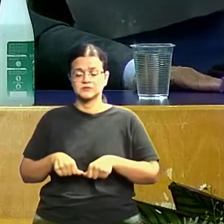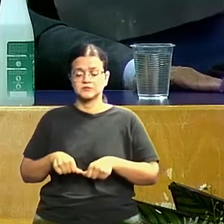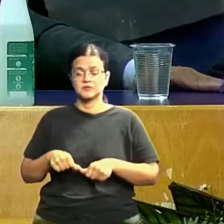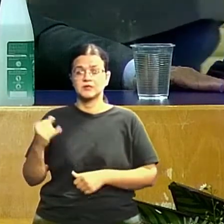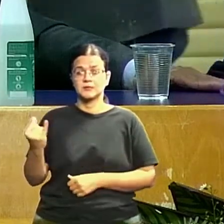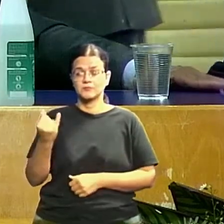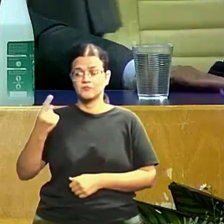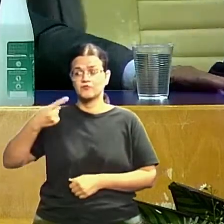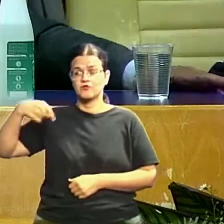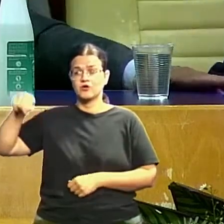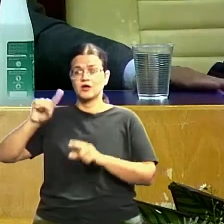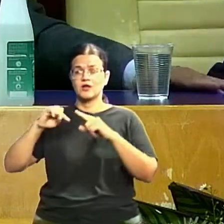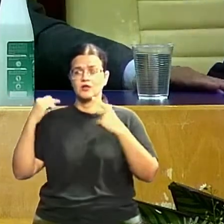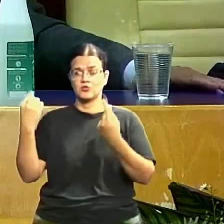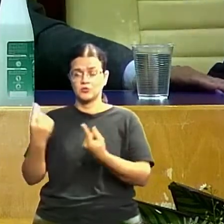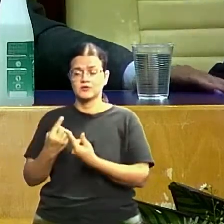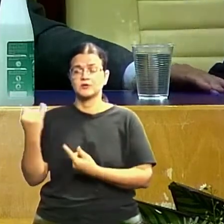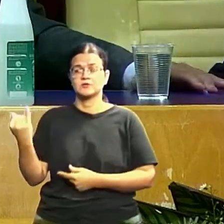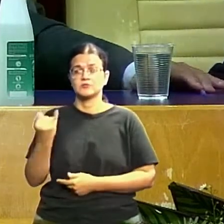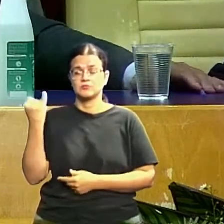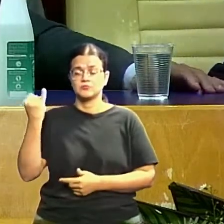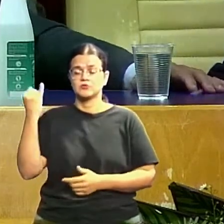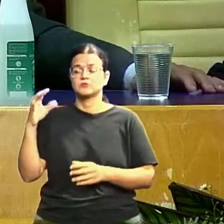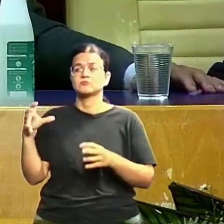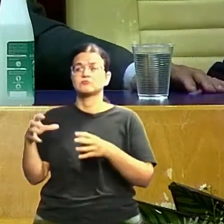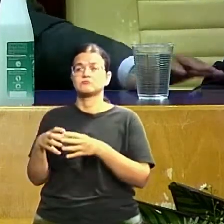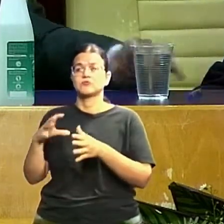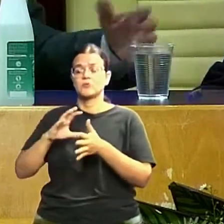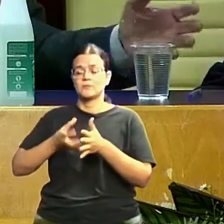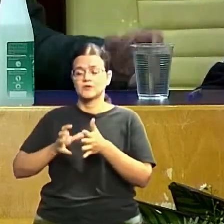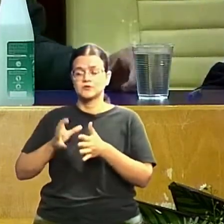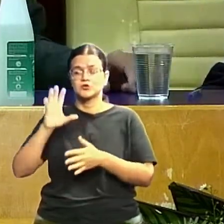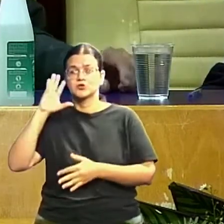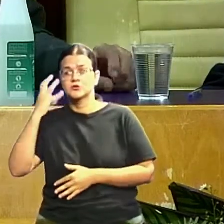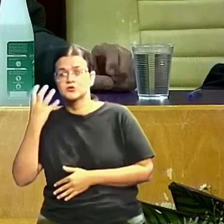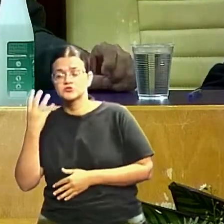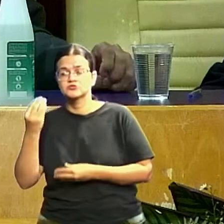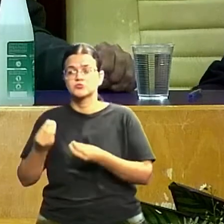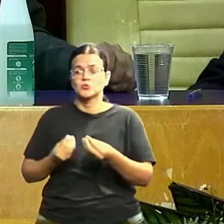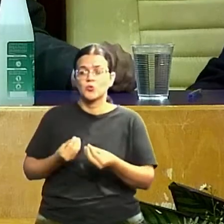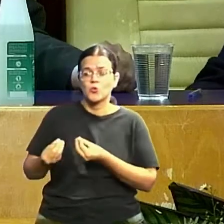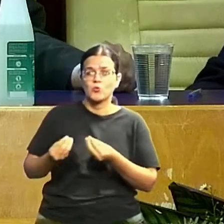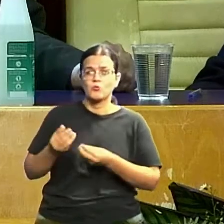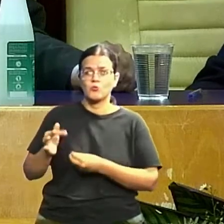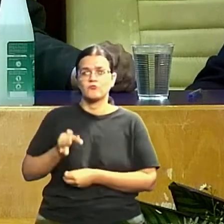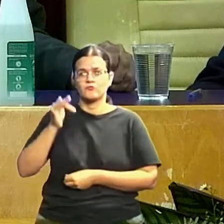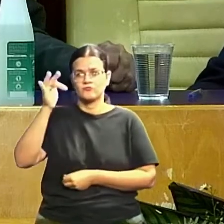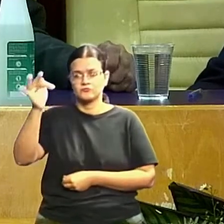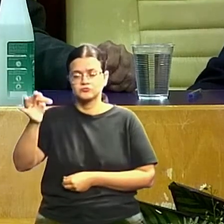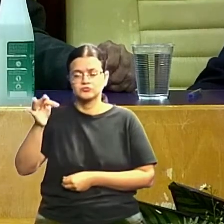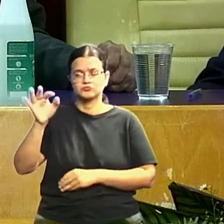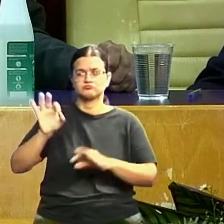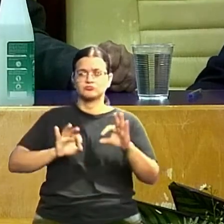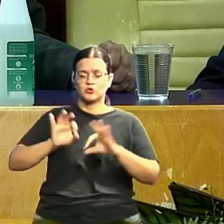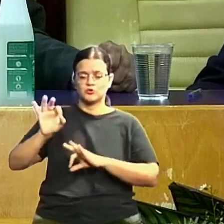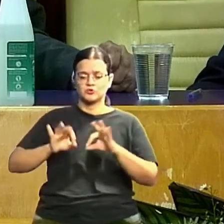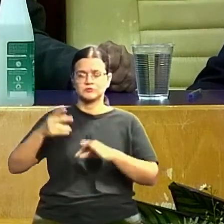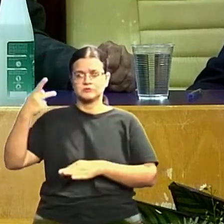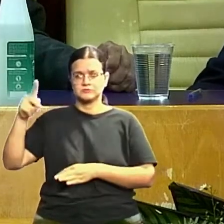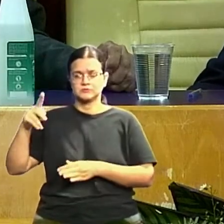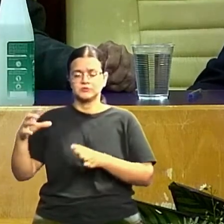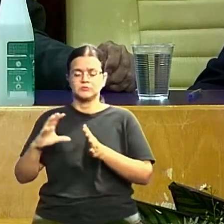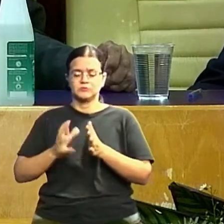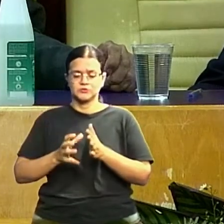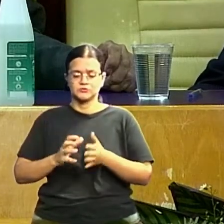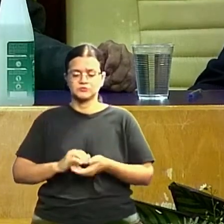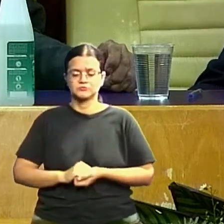uma importante reunião partidária, decidindo os futuros das agremiações do seu